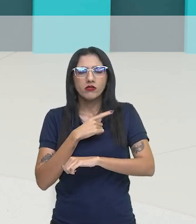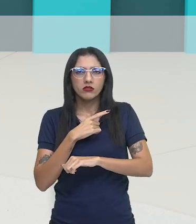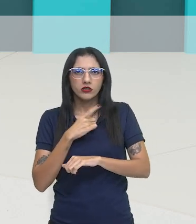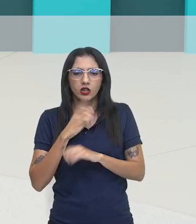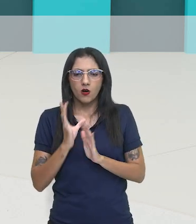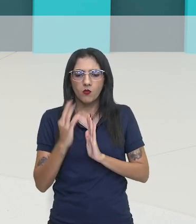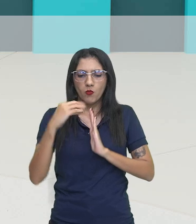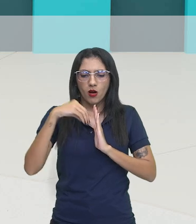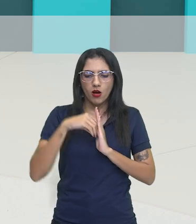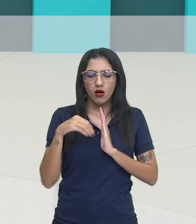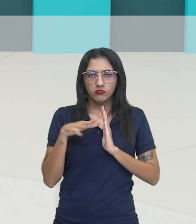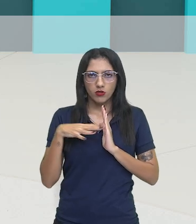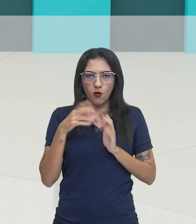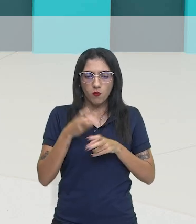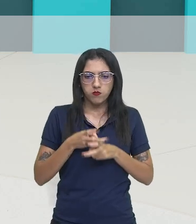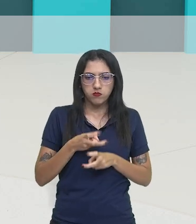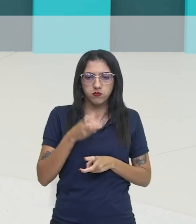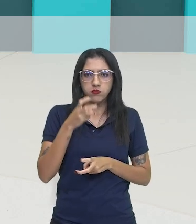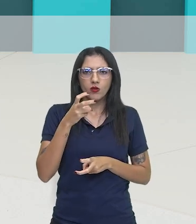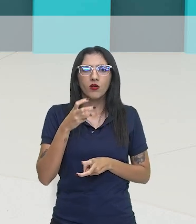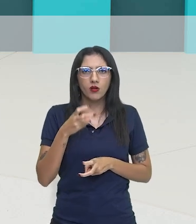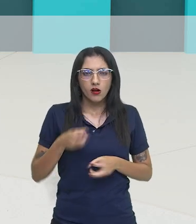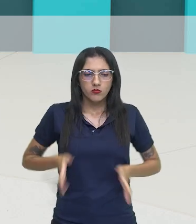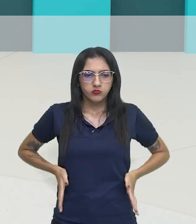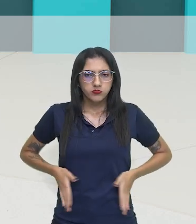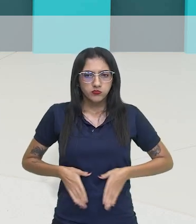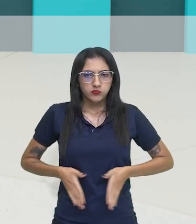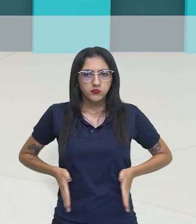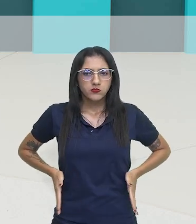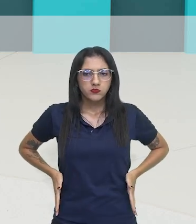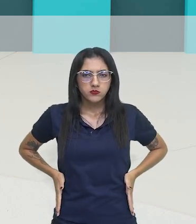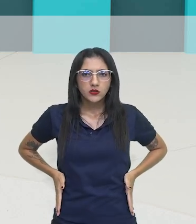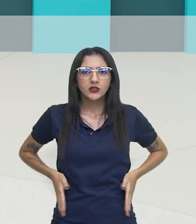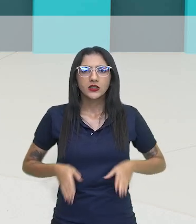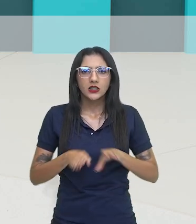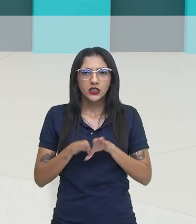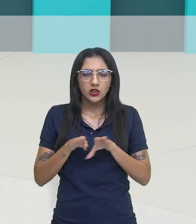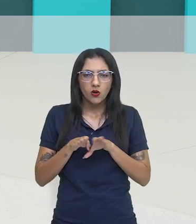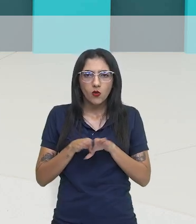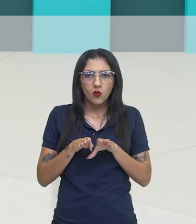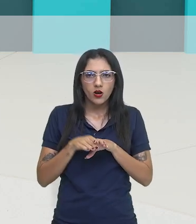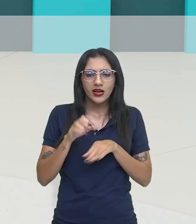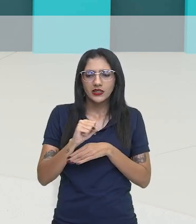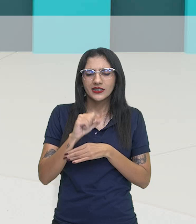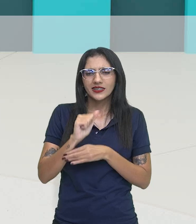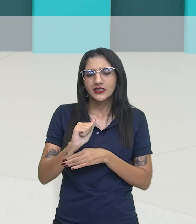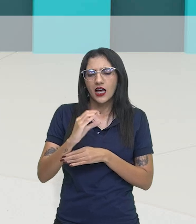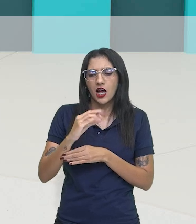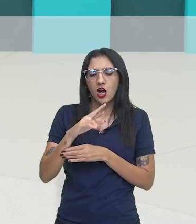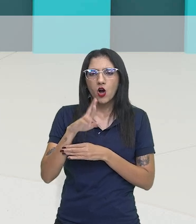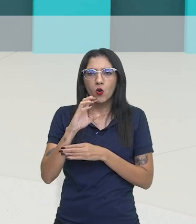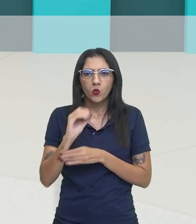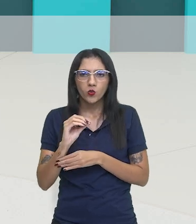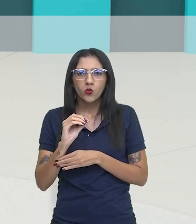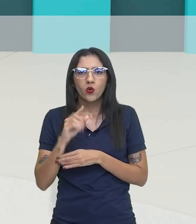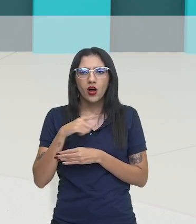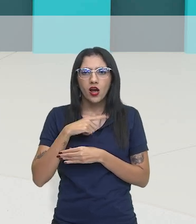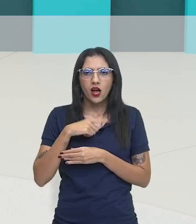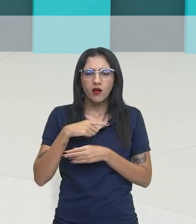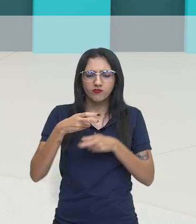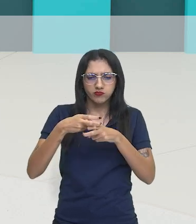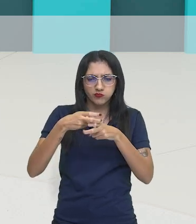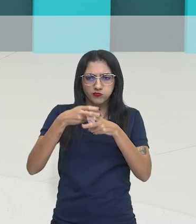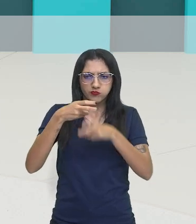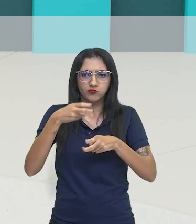fazem parte dessa região, né, da nossa região do quadril, do sacro, que é a parte final da nossa